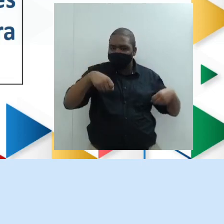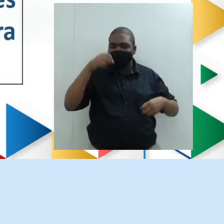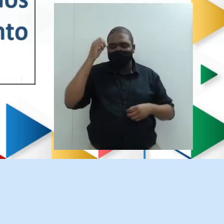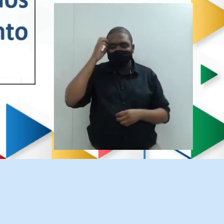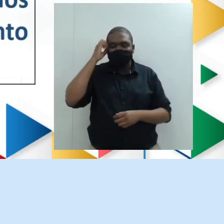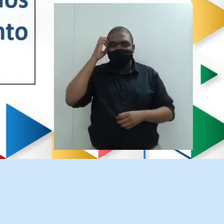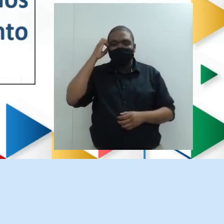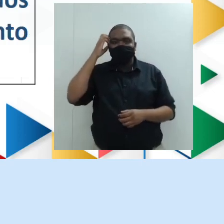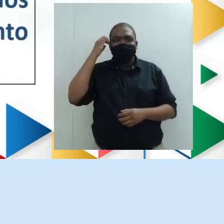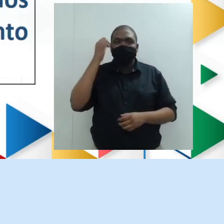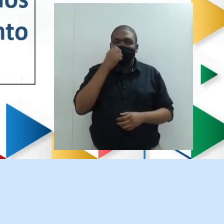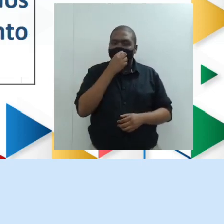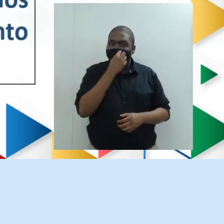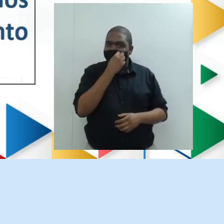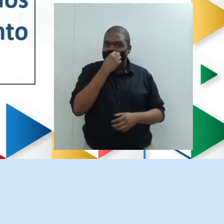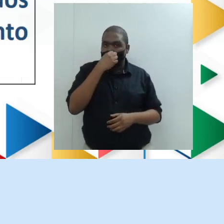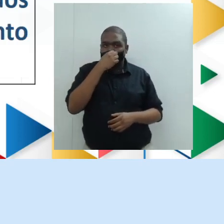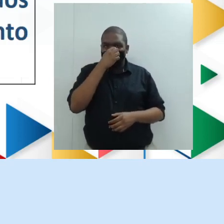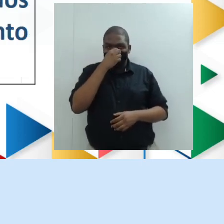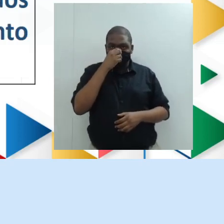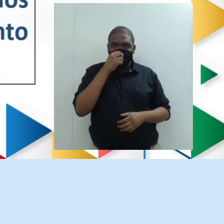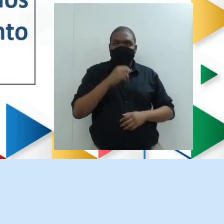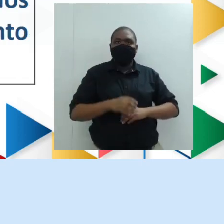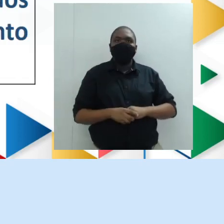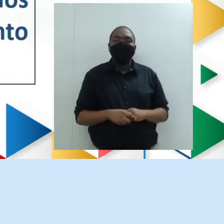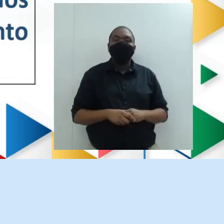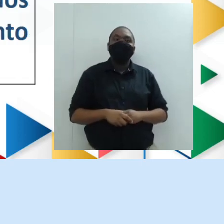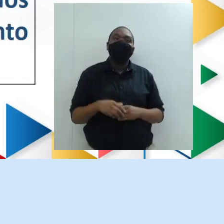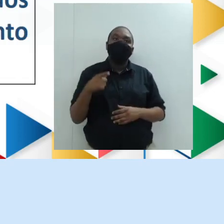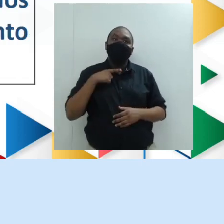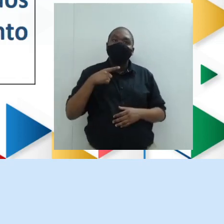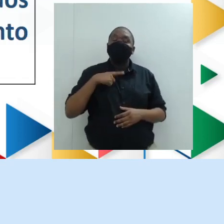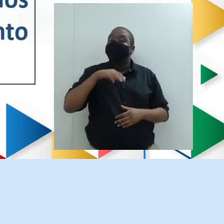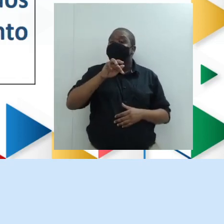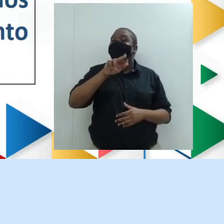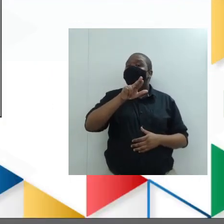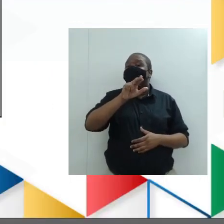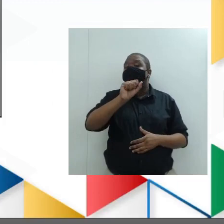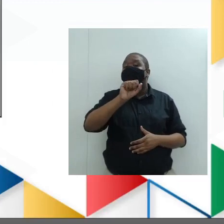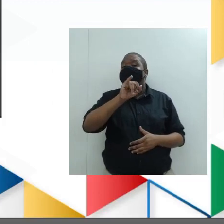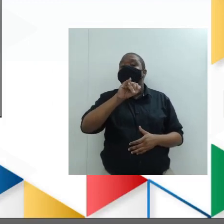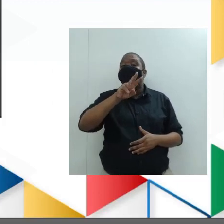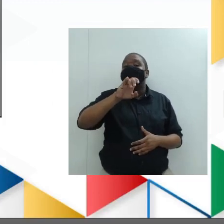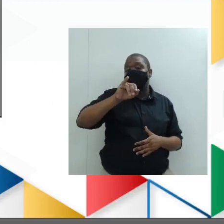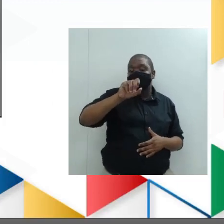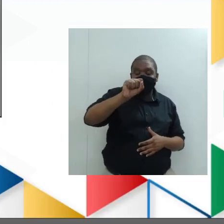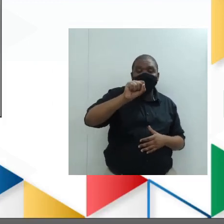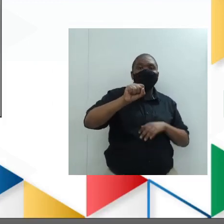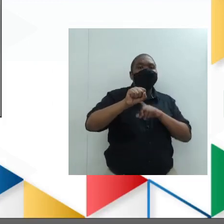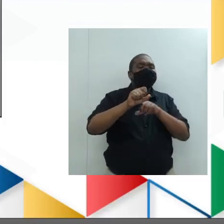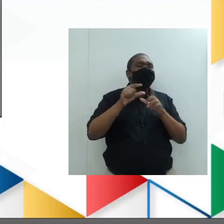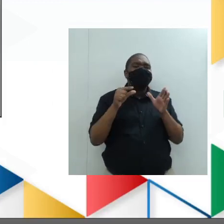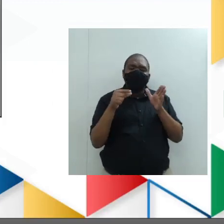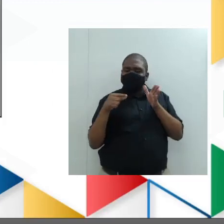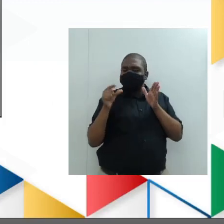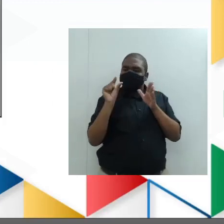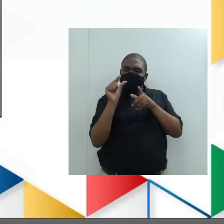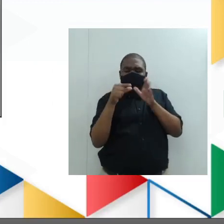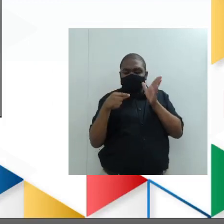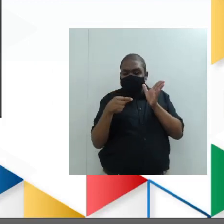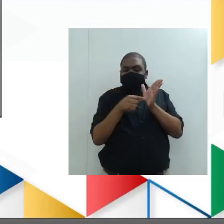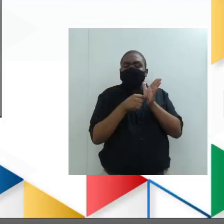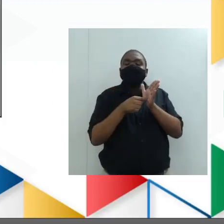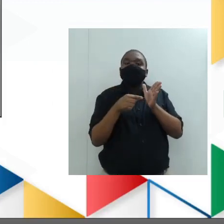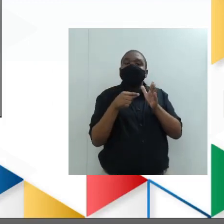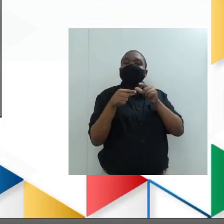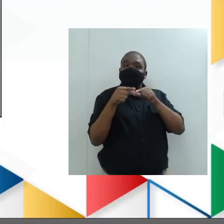seu eletrodoméstico. Agora eu irei falar sobre fusíveis. Fusíveis, eles são dispositivos de